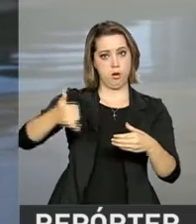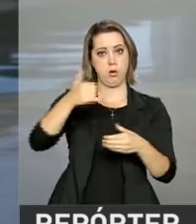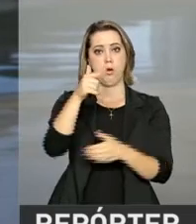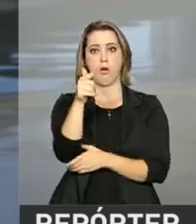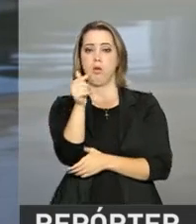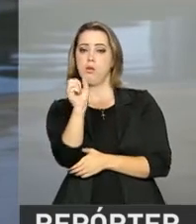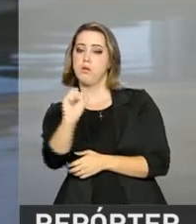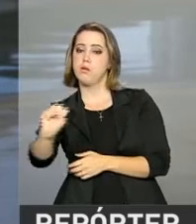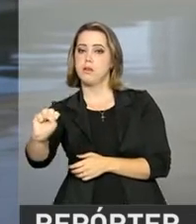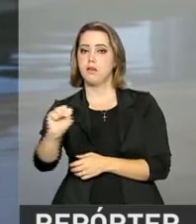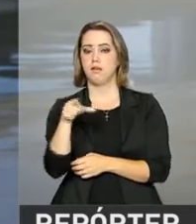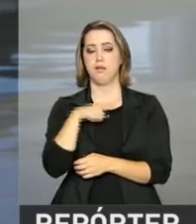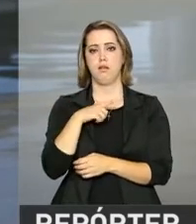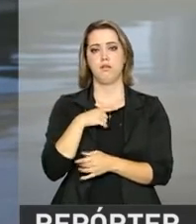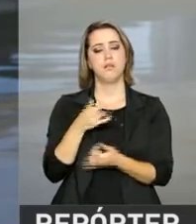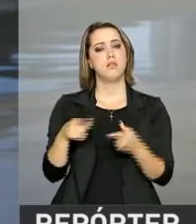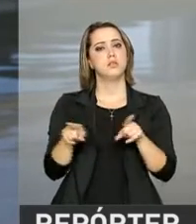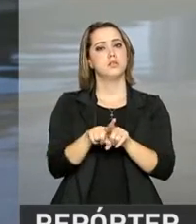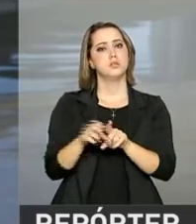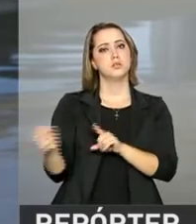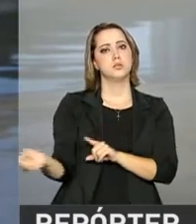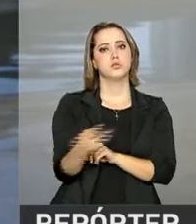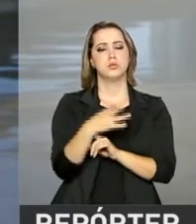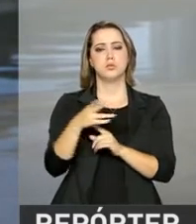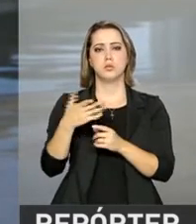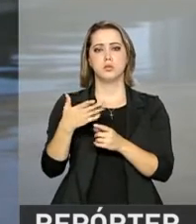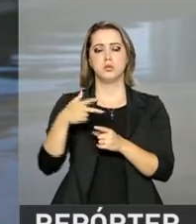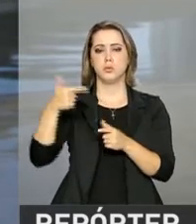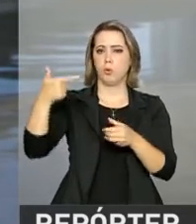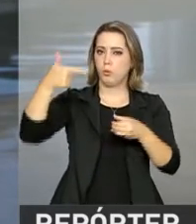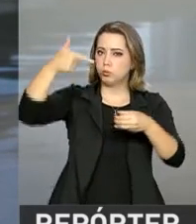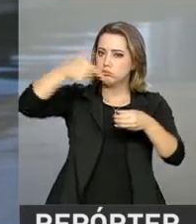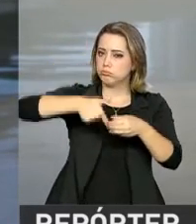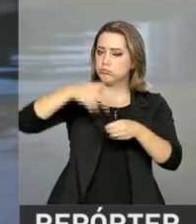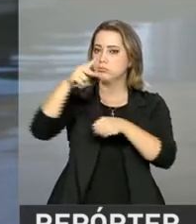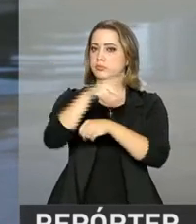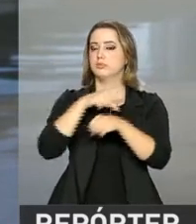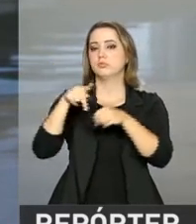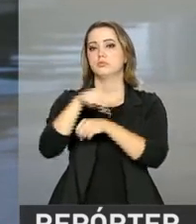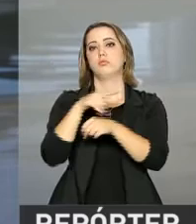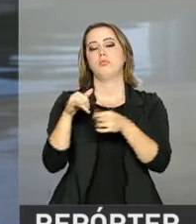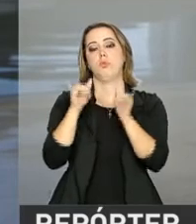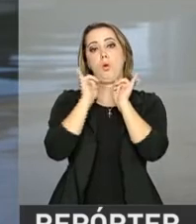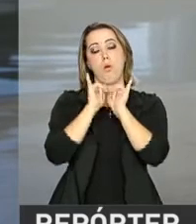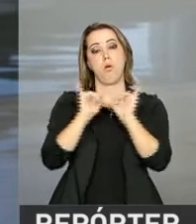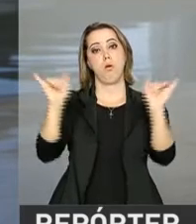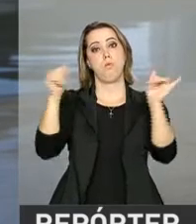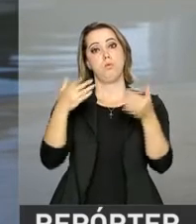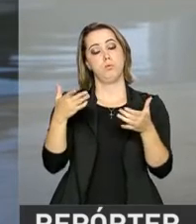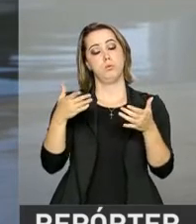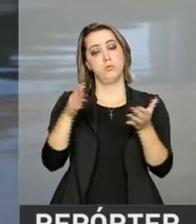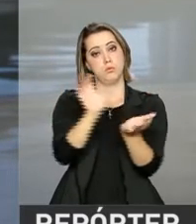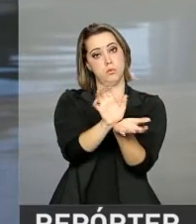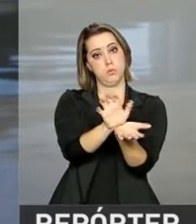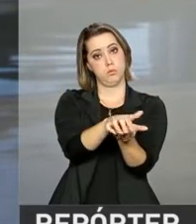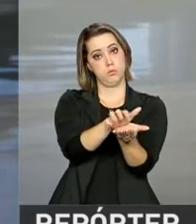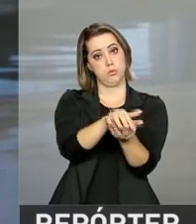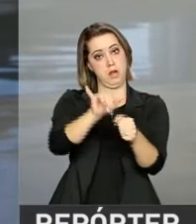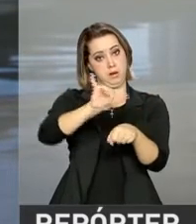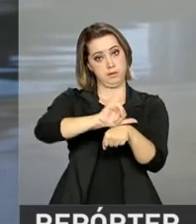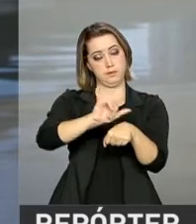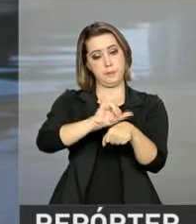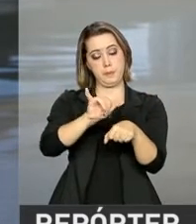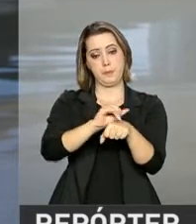e derivados e o refino do combustível no país em recife onde lançou o projeto o ministro afirmou que